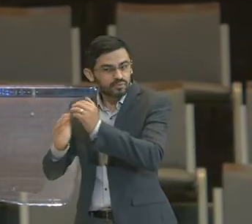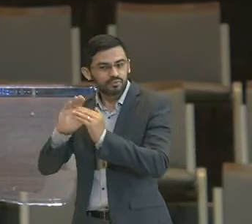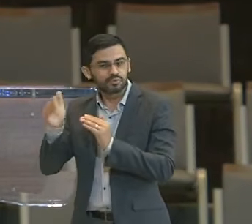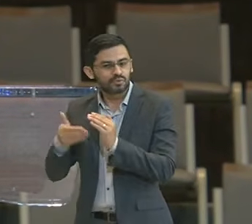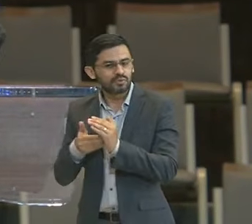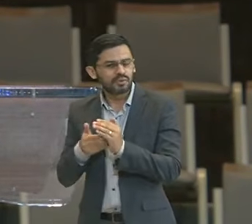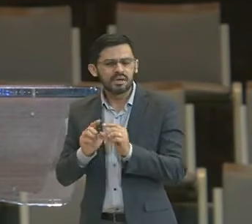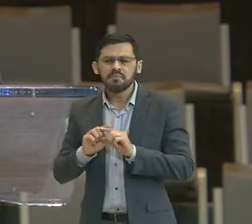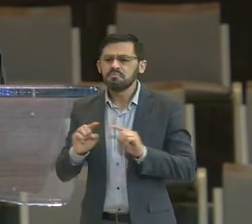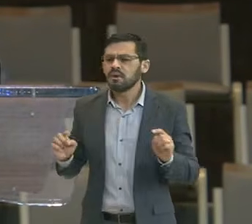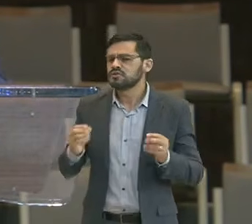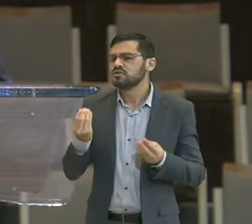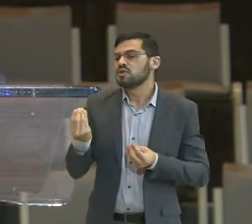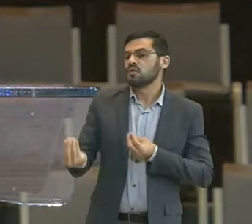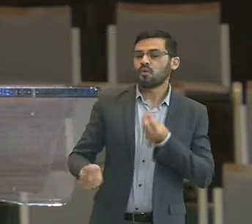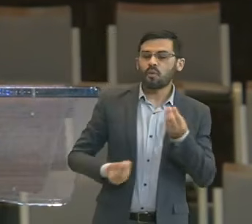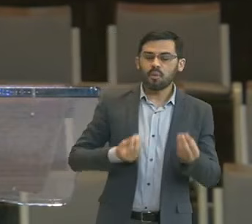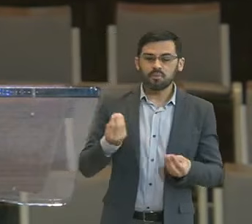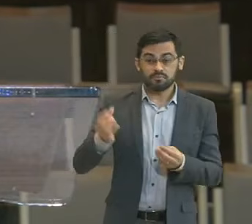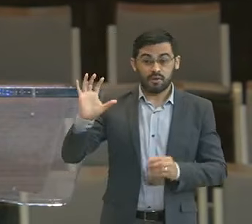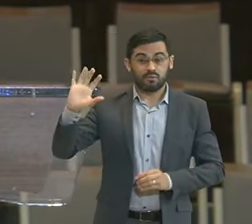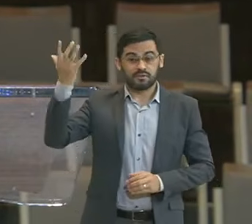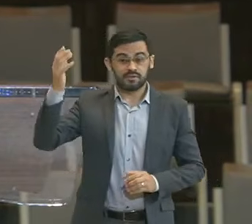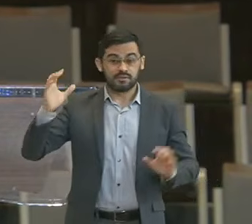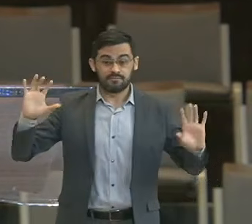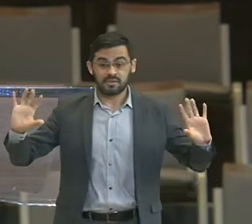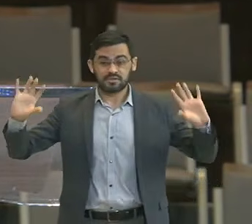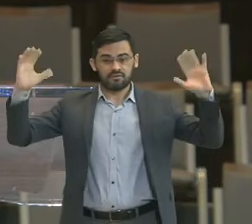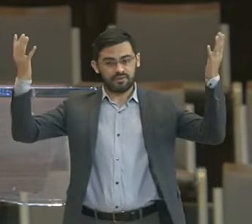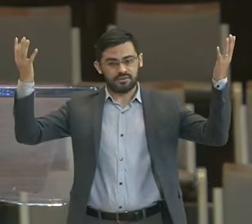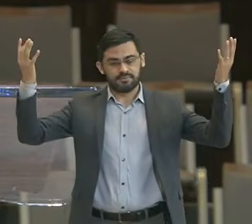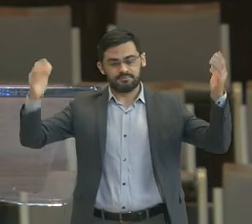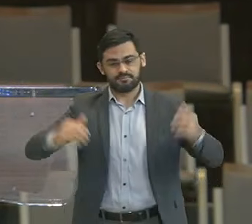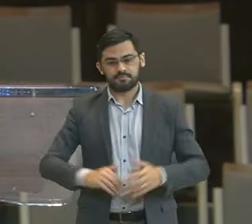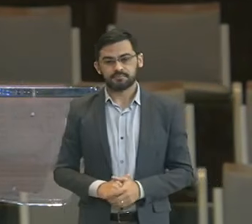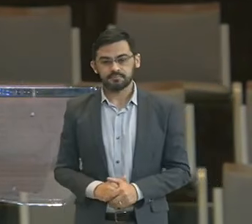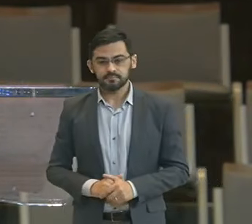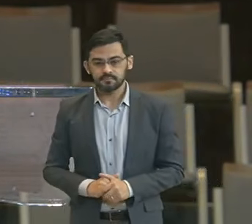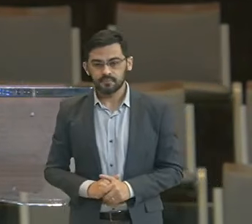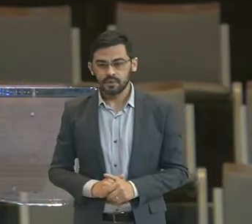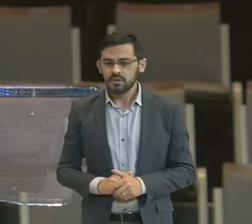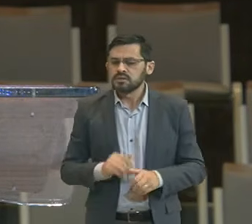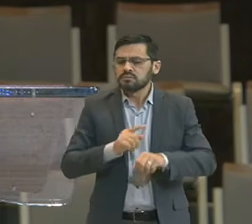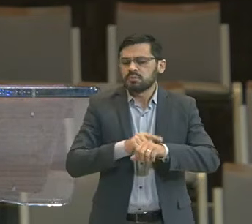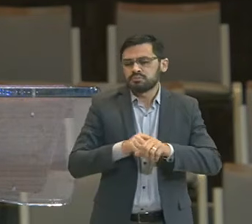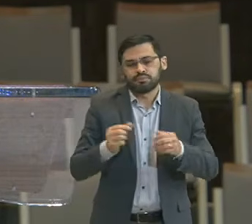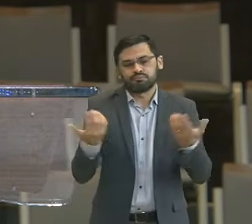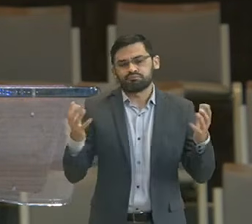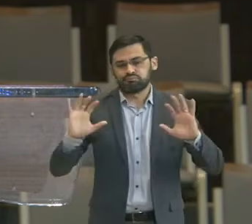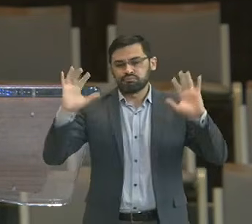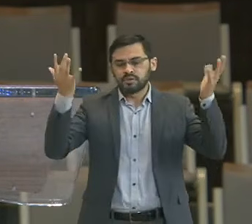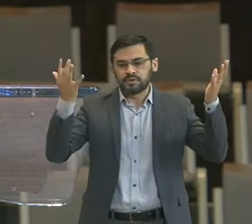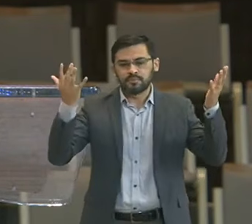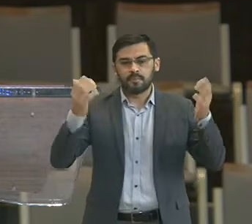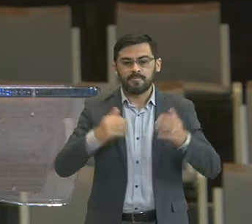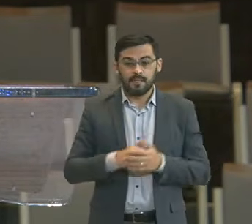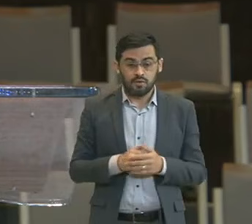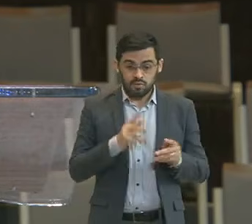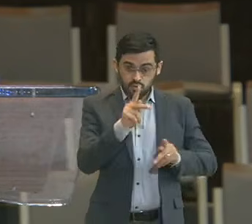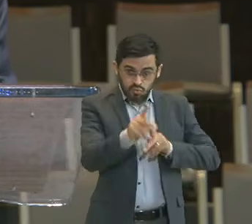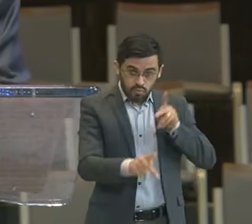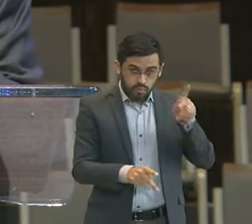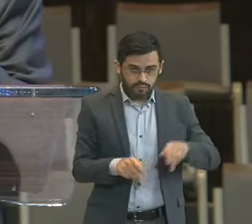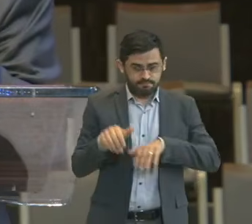E como é que era feita essa festa? A cerimônia era mais ou menos assim: o